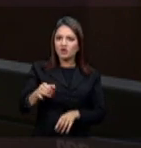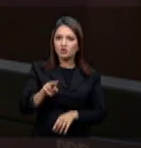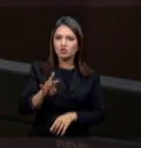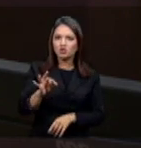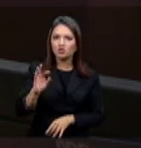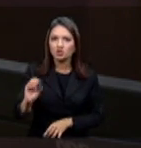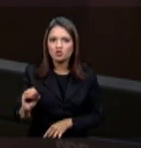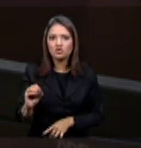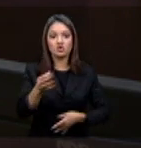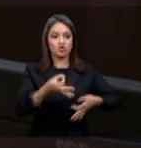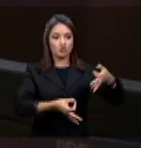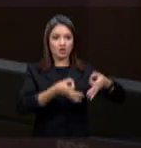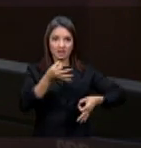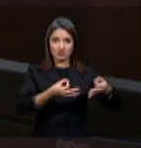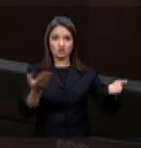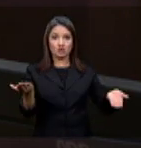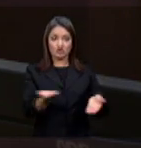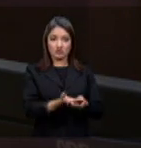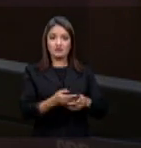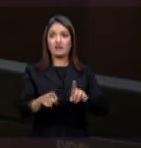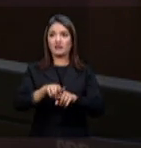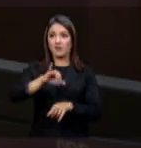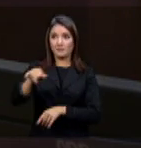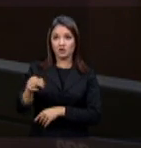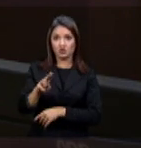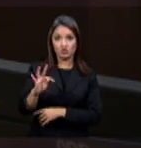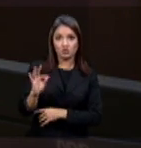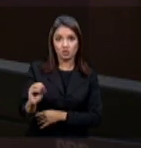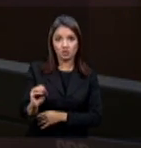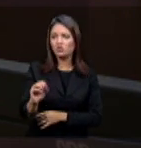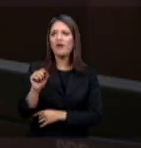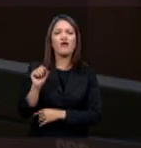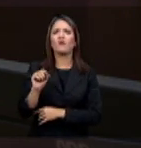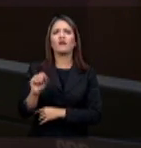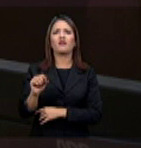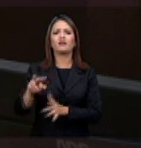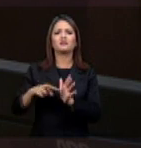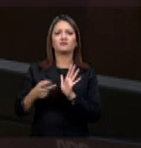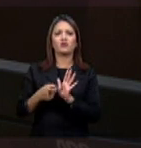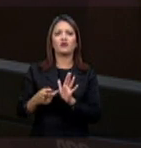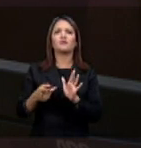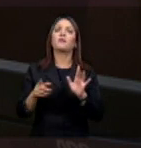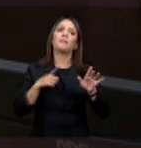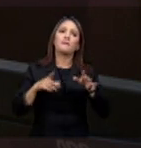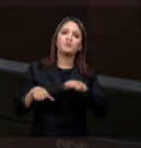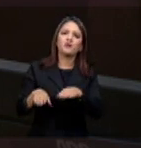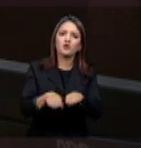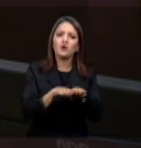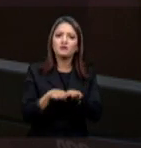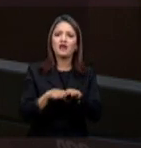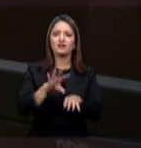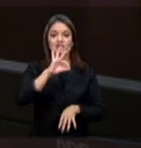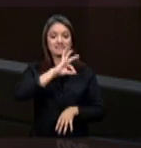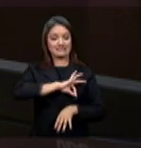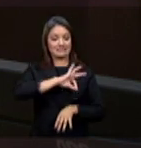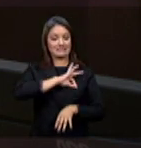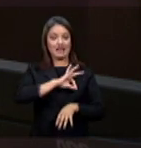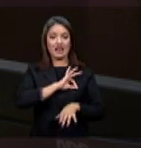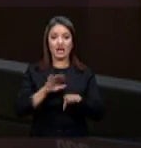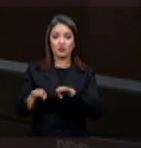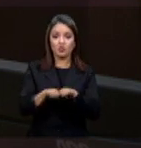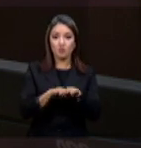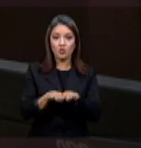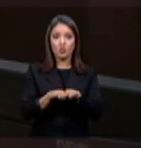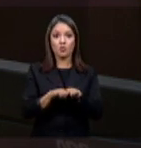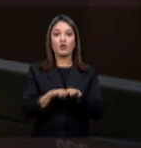queremos é justo o reconhecimento é o reconhecimento é com igualdade salários e isonômicos